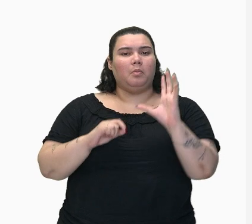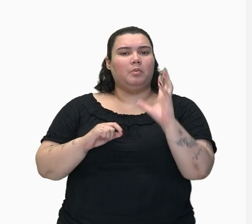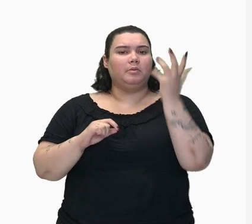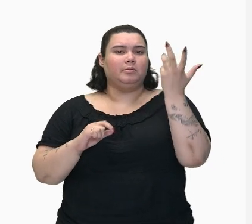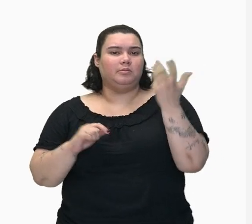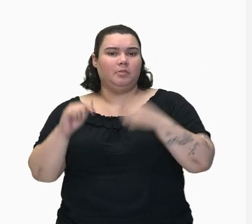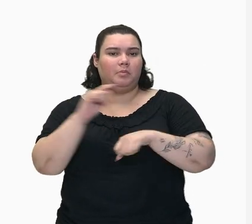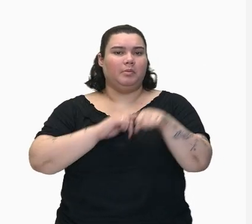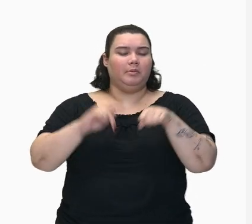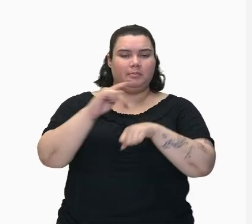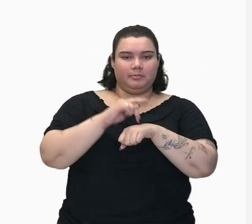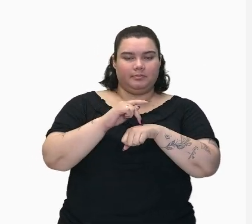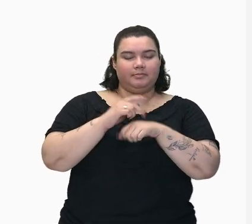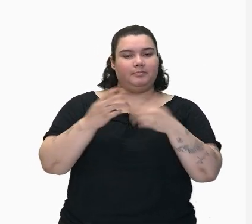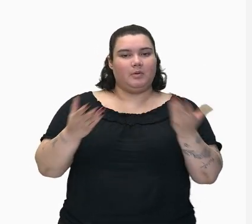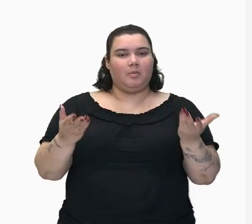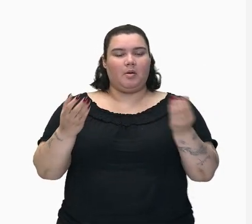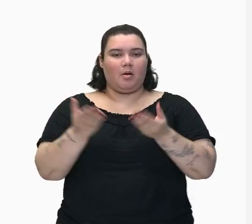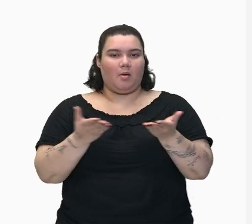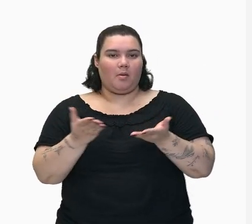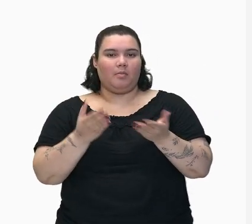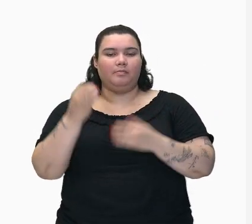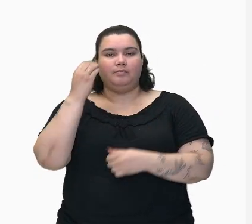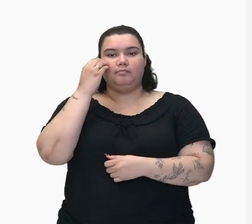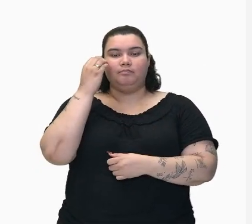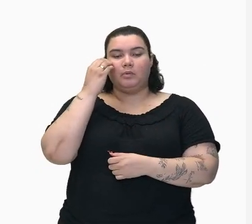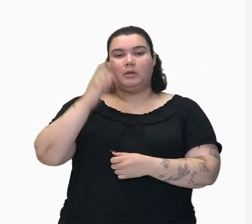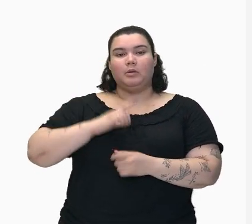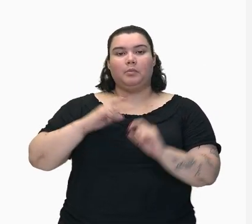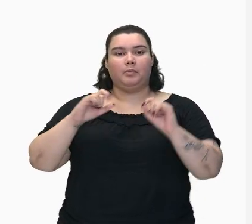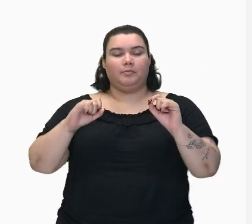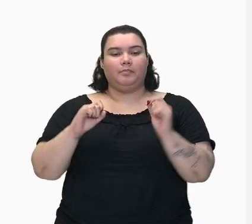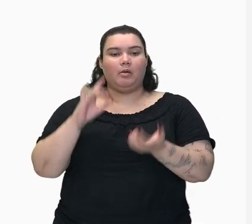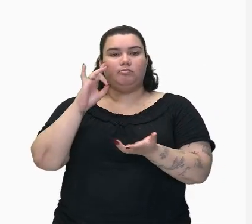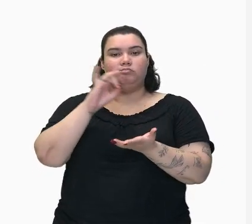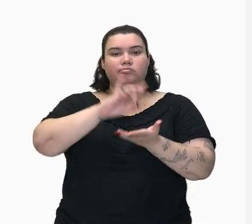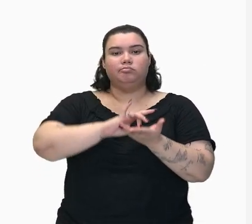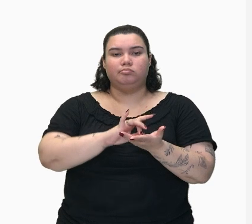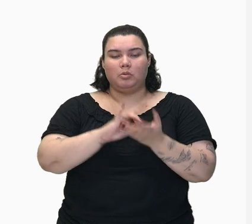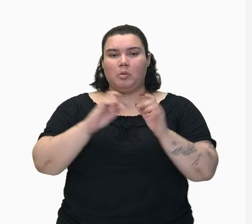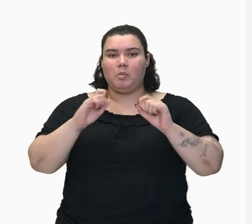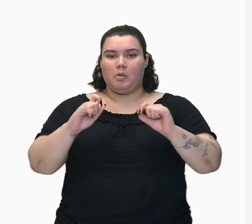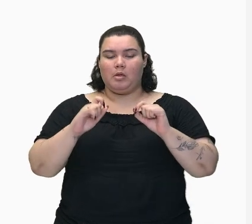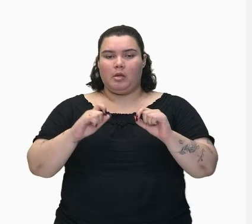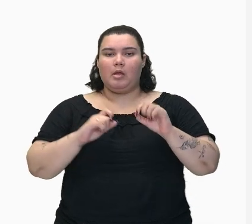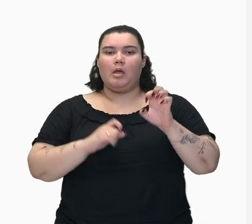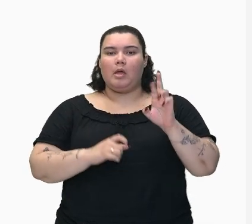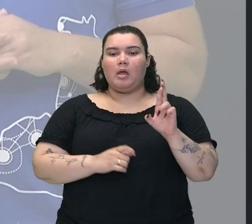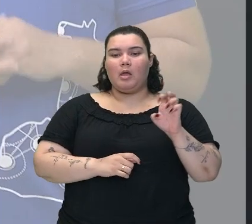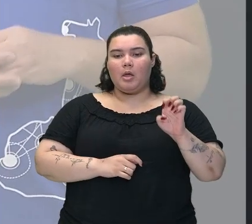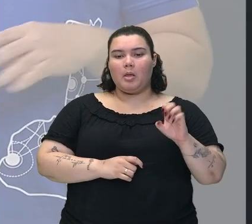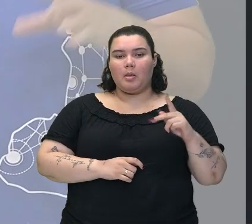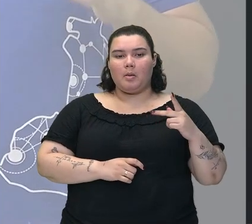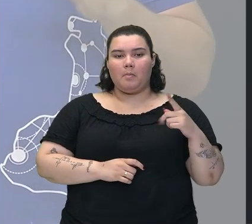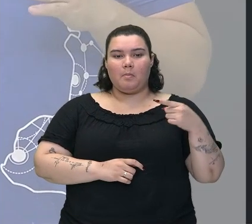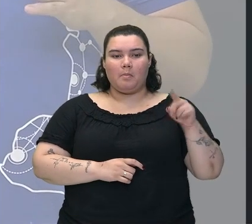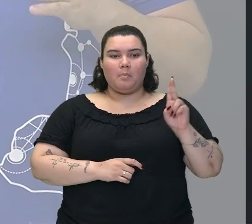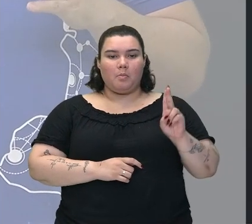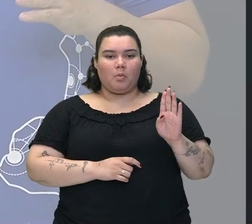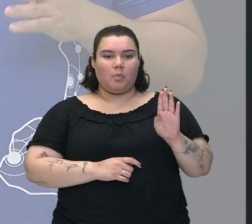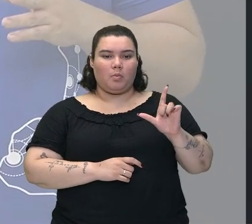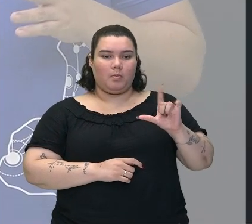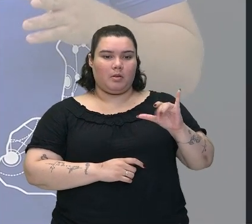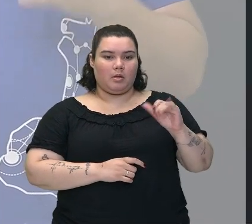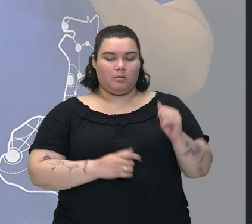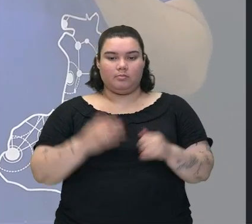do pré-modernismo? Então, a gente vai ter a consolidação da República no Brasil. É o primeiro momento, o primeiro fato